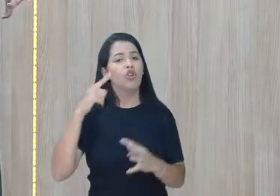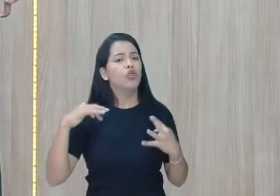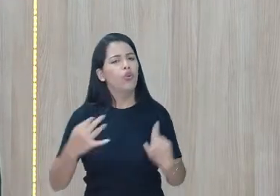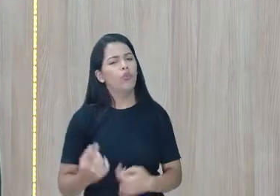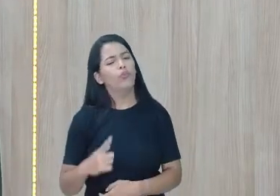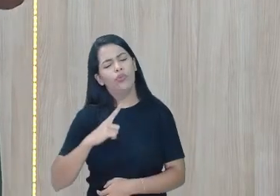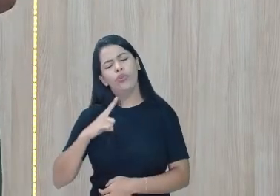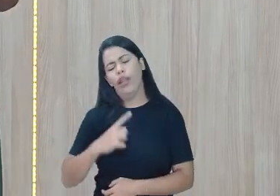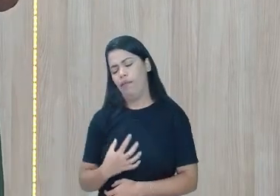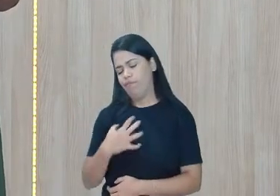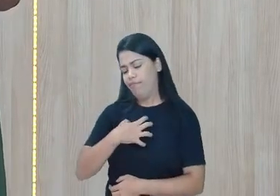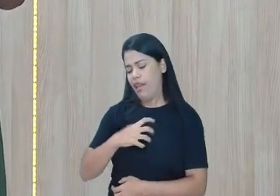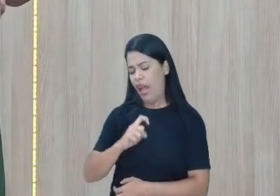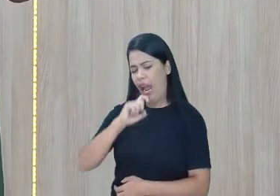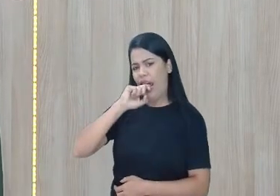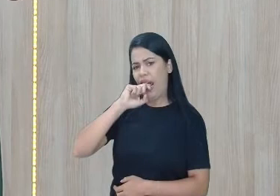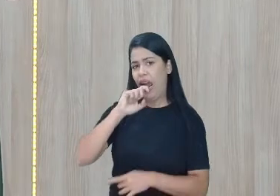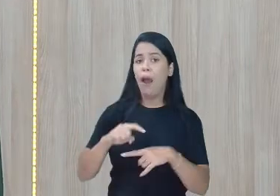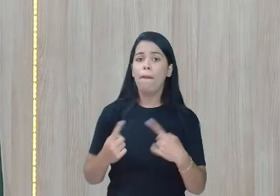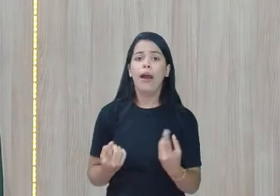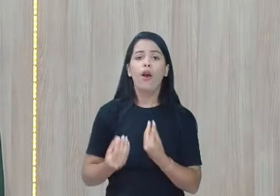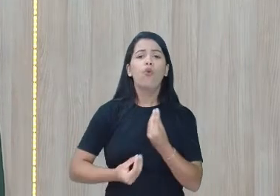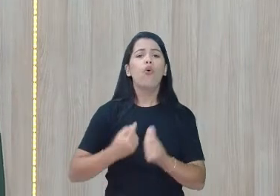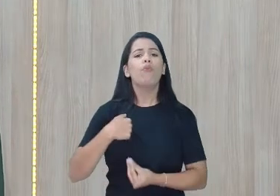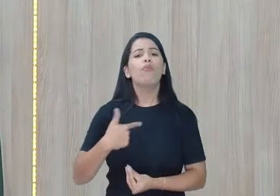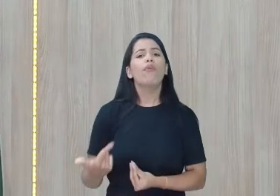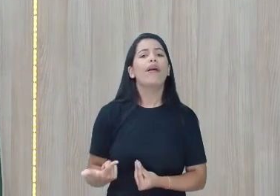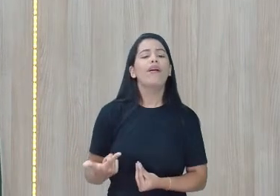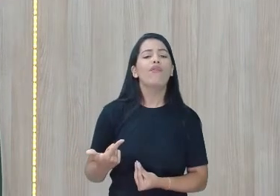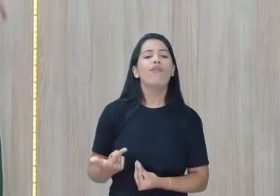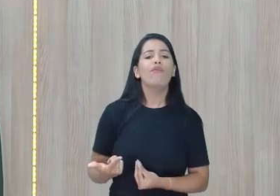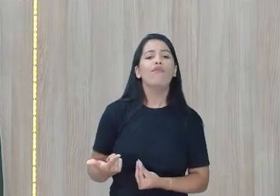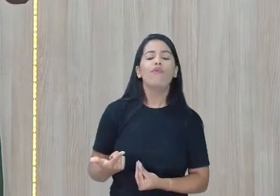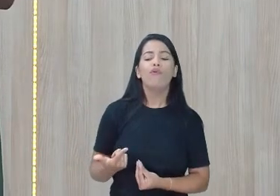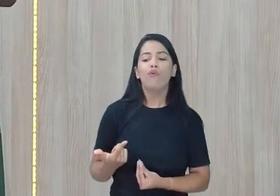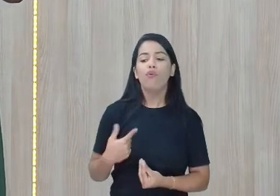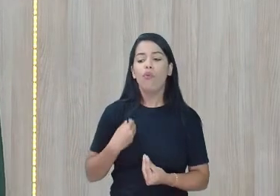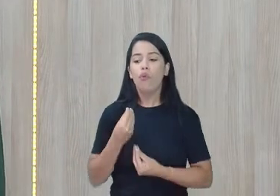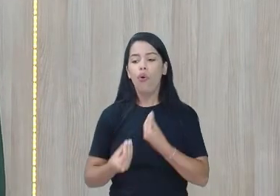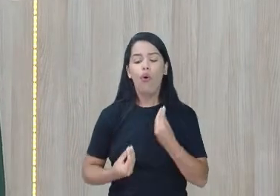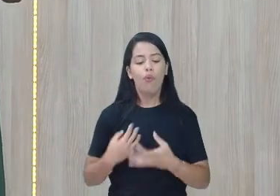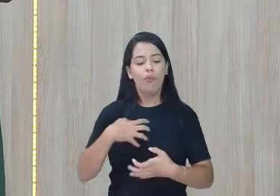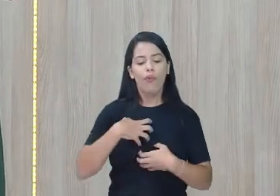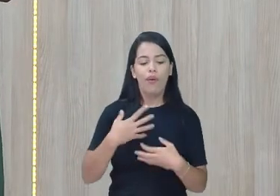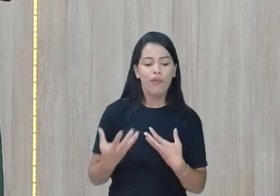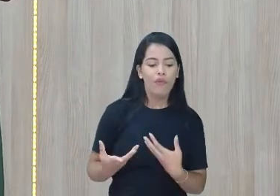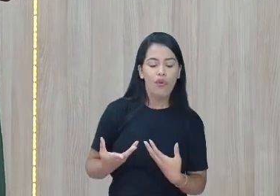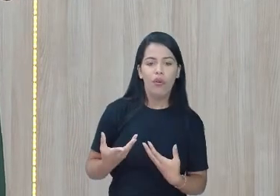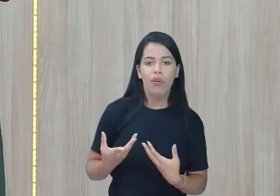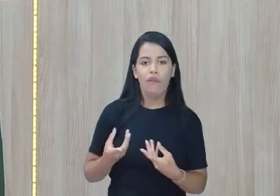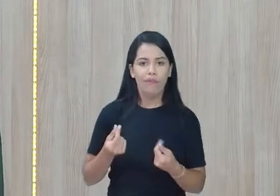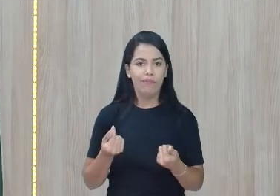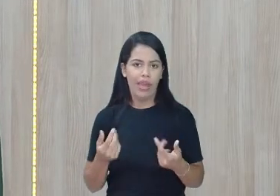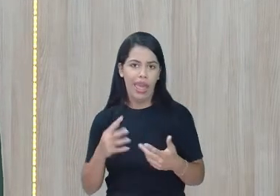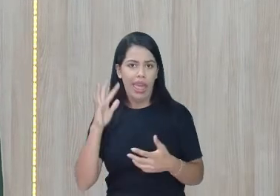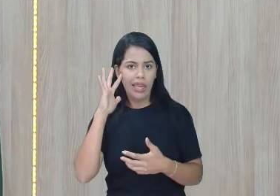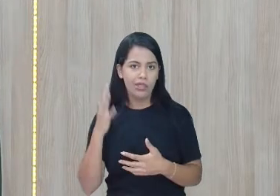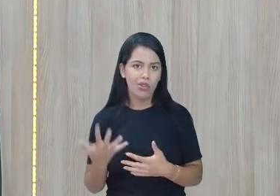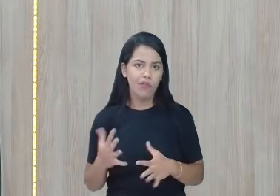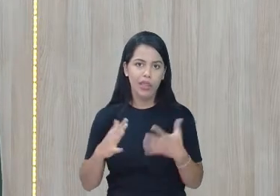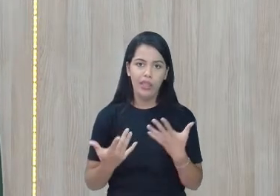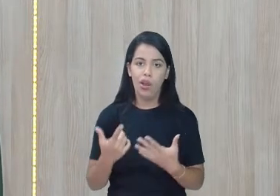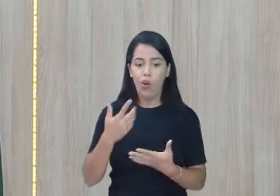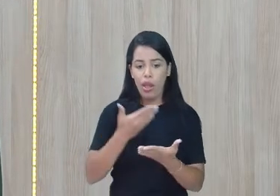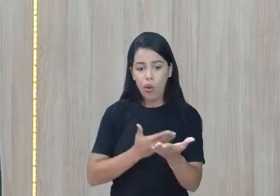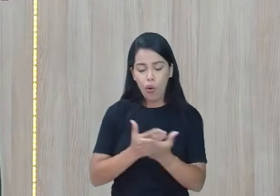sente inveja, tá? Mas como é que eu lido com essa inveja? E aí o narrador começa a descrever quais são as sensações que ele tem.